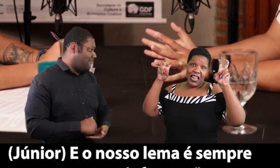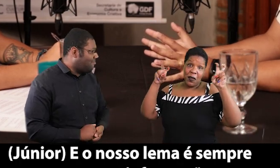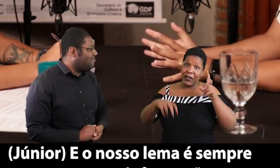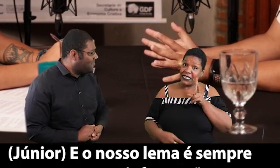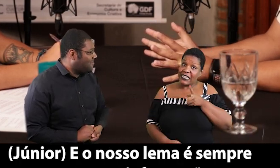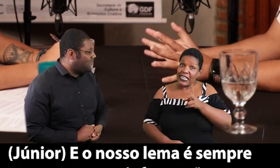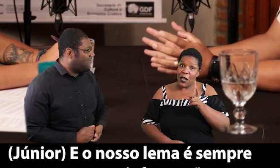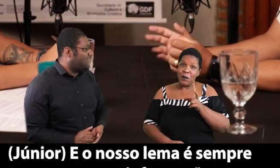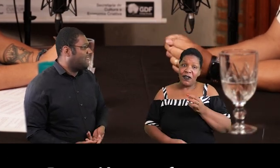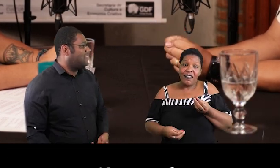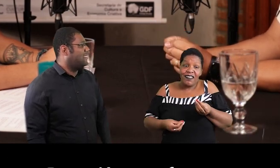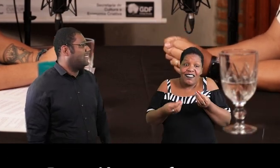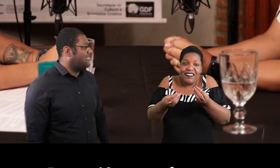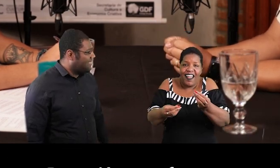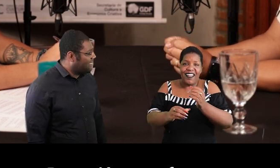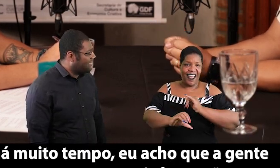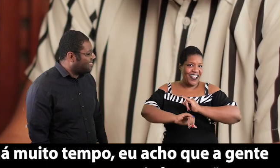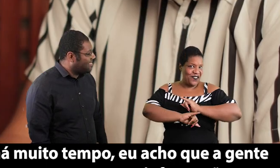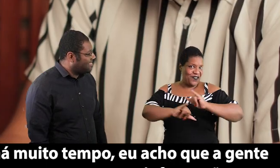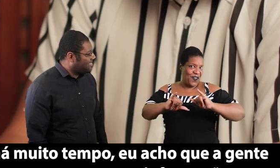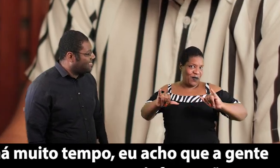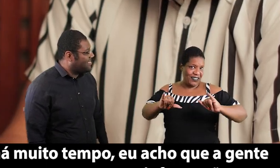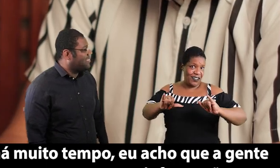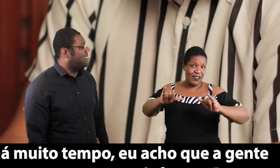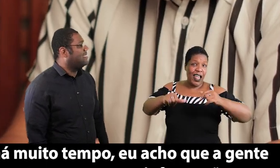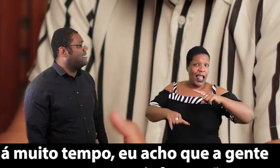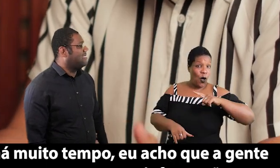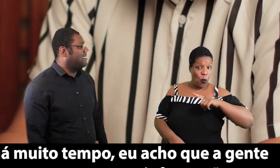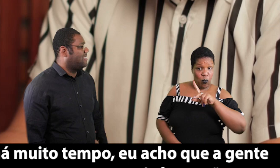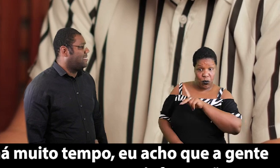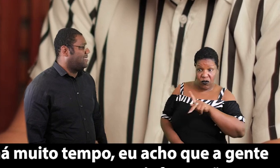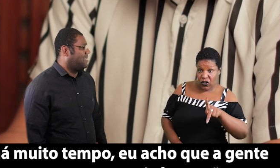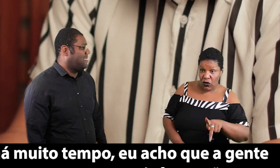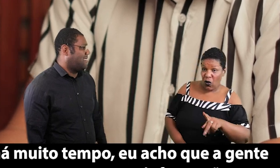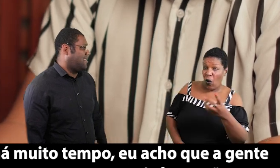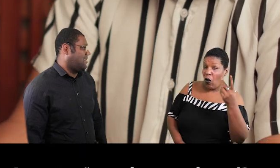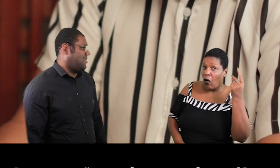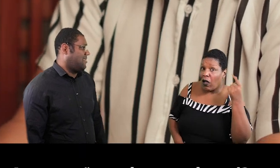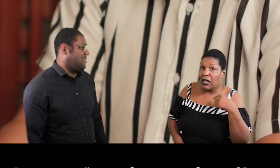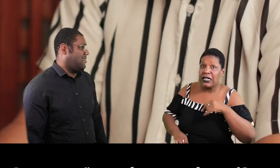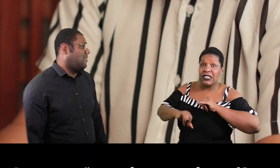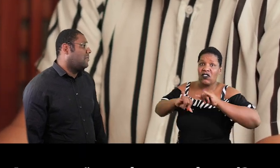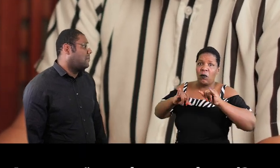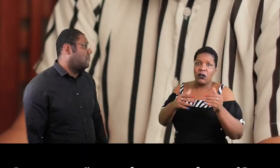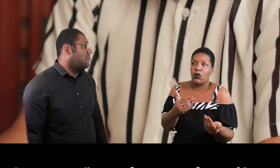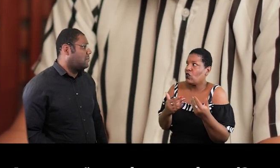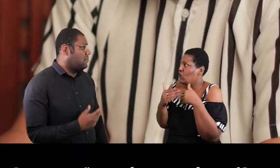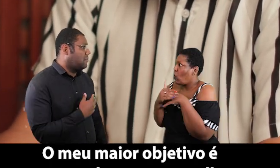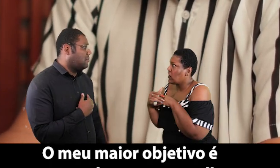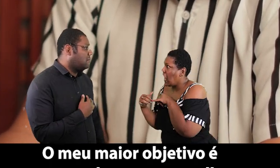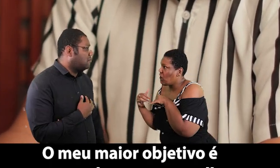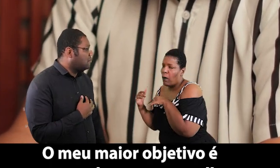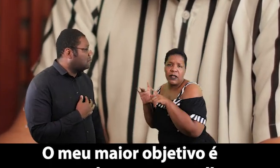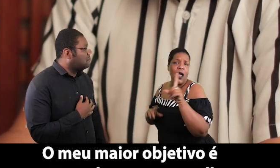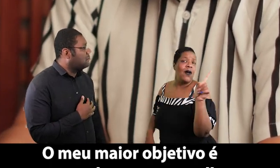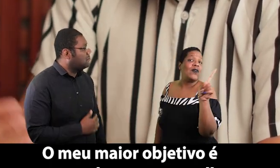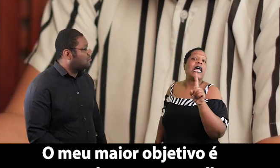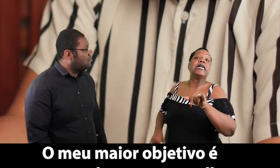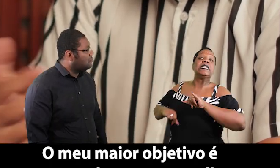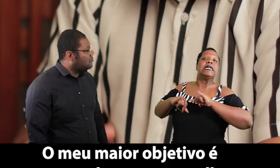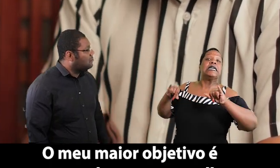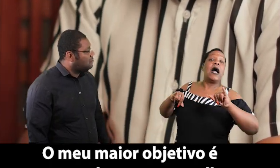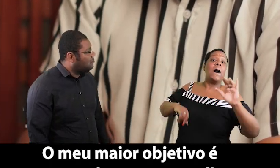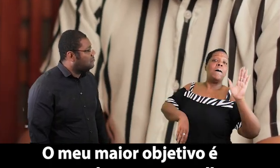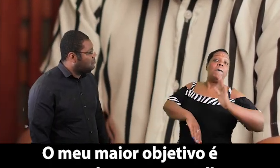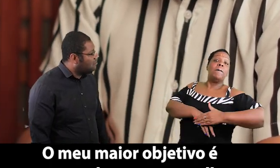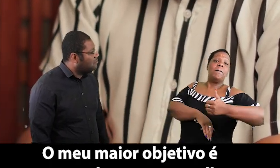a informação. Por eu já ser professor há muito tempo, eu acho que a gente tem que passar a informação. A gente não pode esconder, né? O meu maior objetivo é fazer com que o